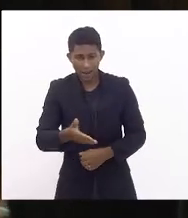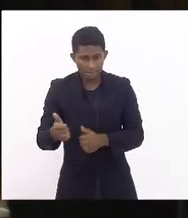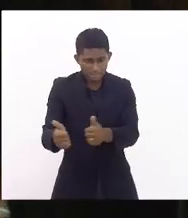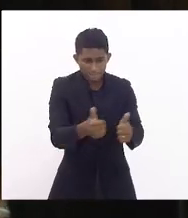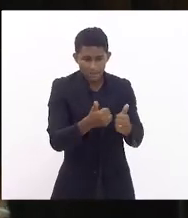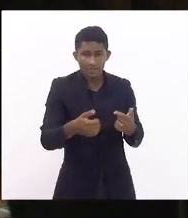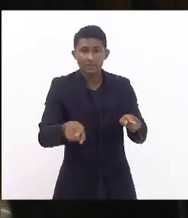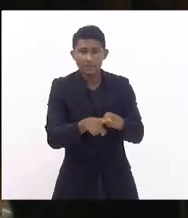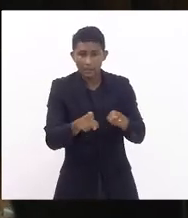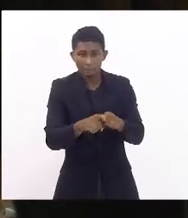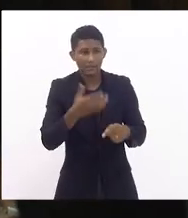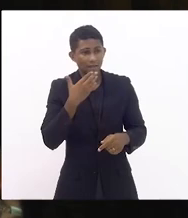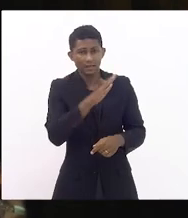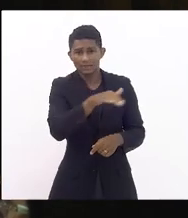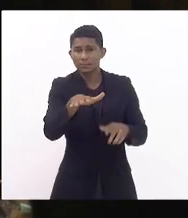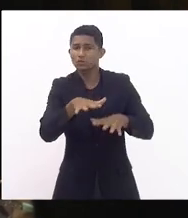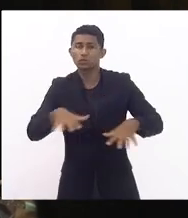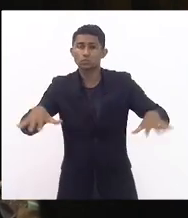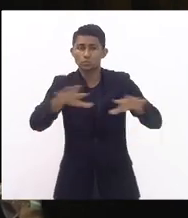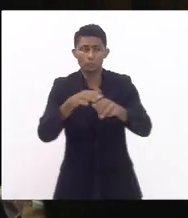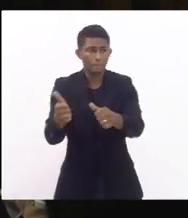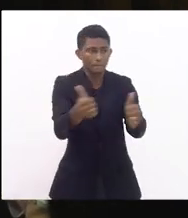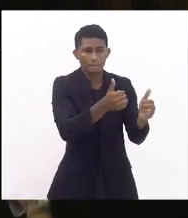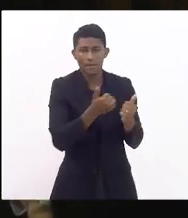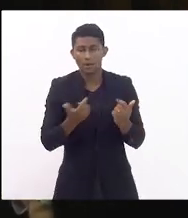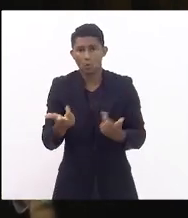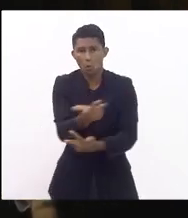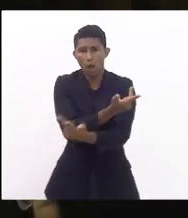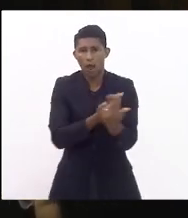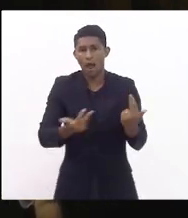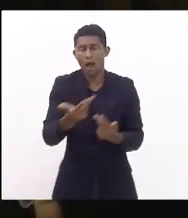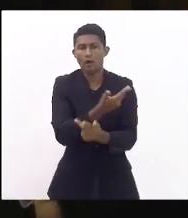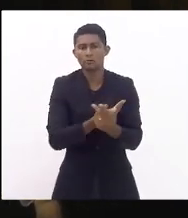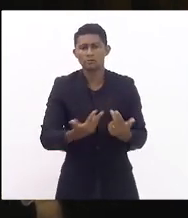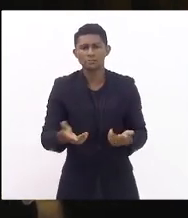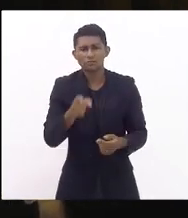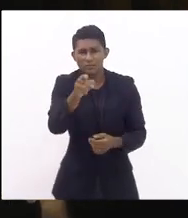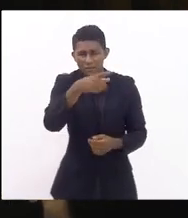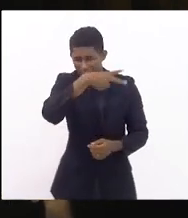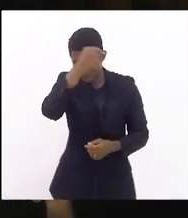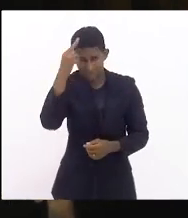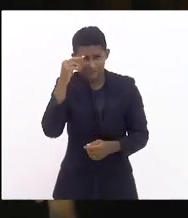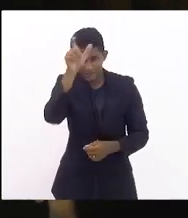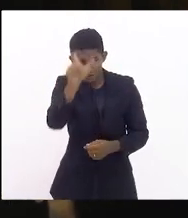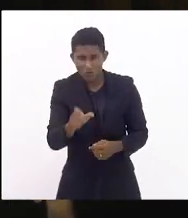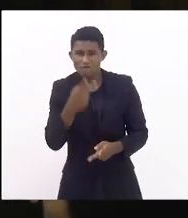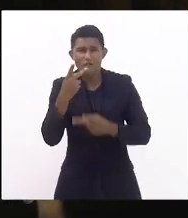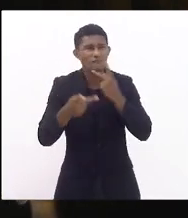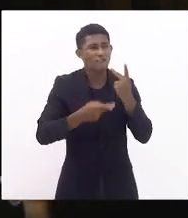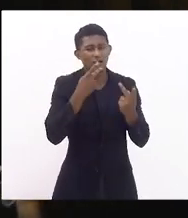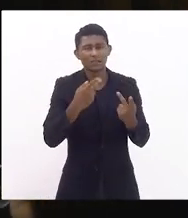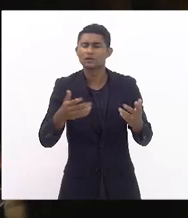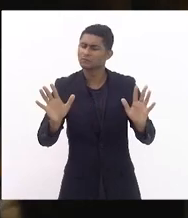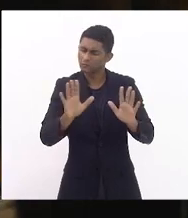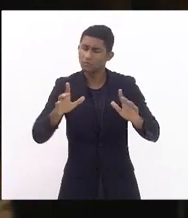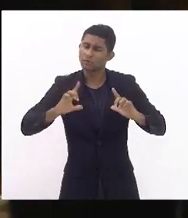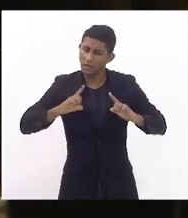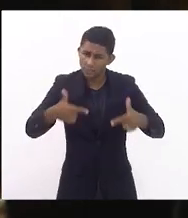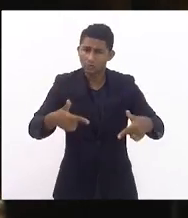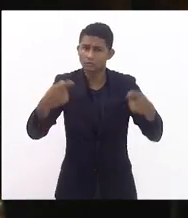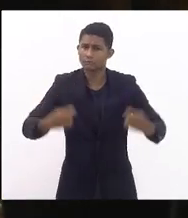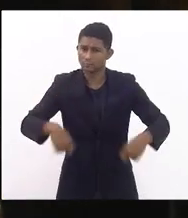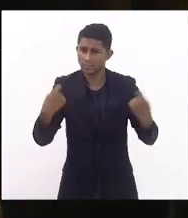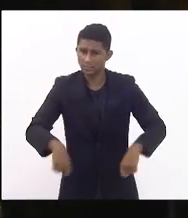bem que eu quero para nossas crianças. Mais do que falar, prefeito, são atitudes. E isso, infelizmente,